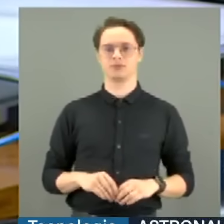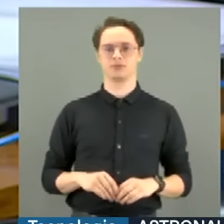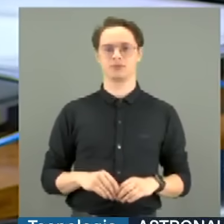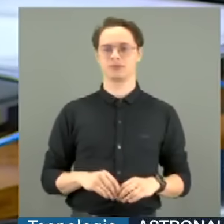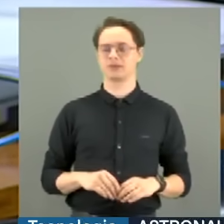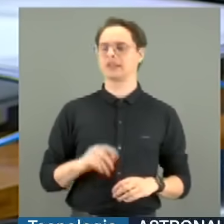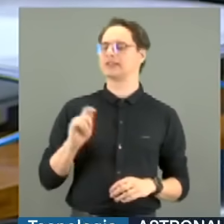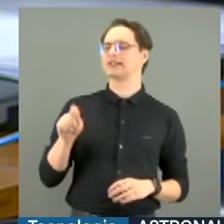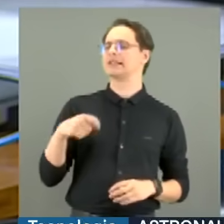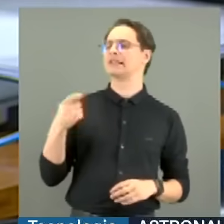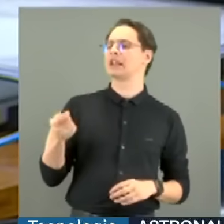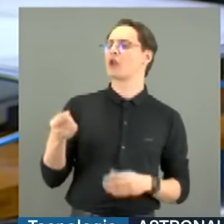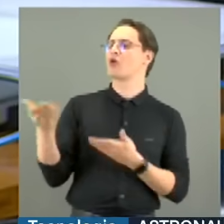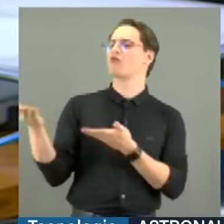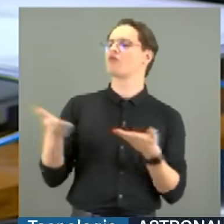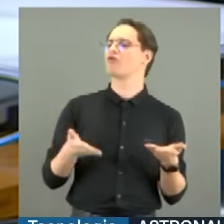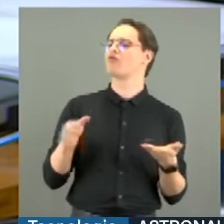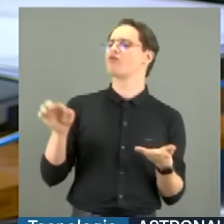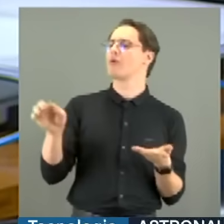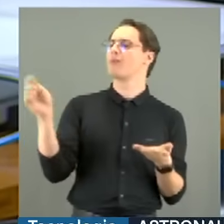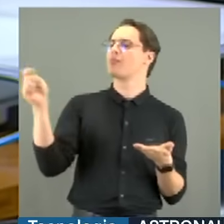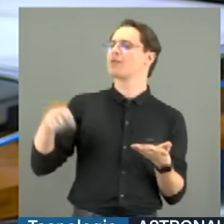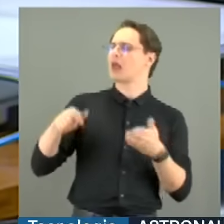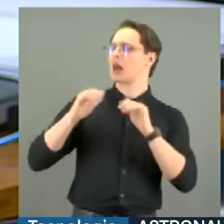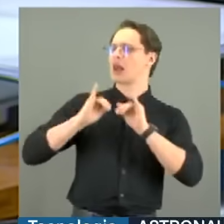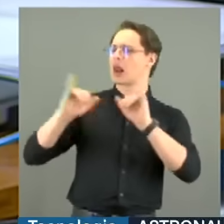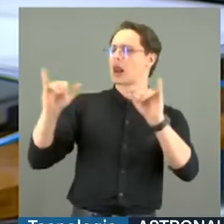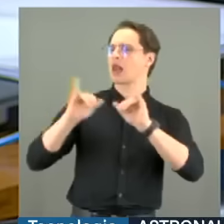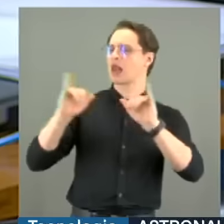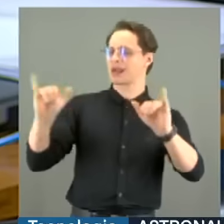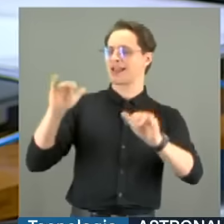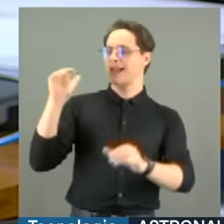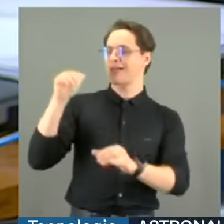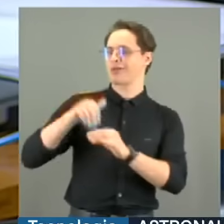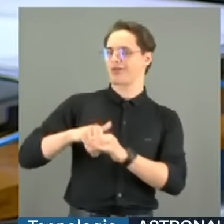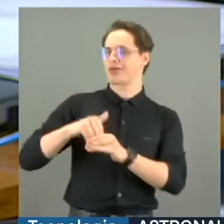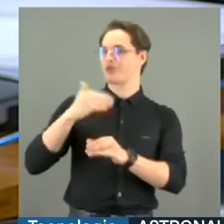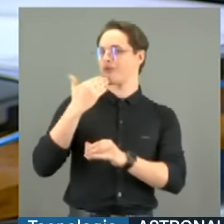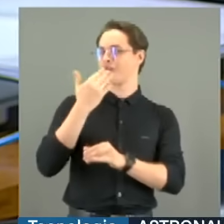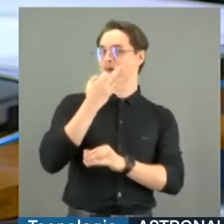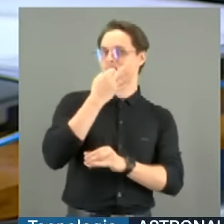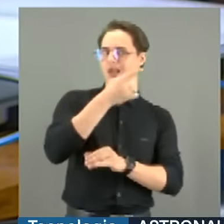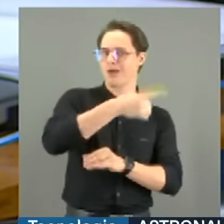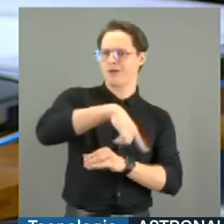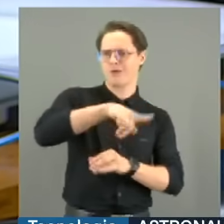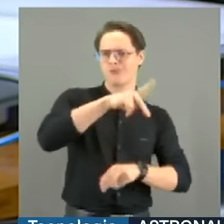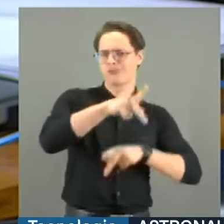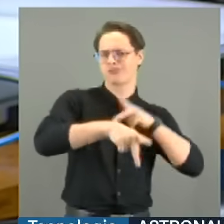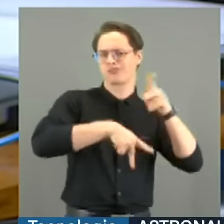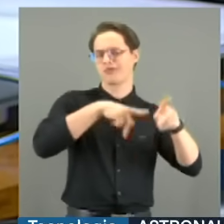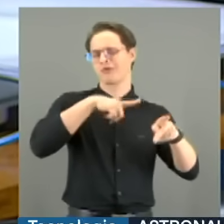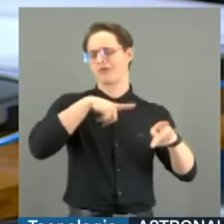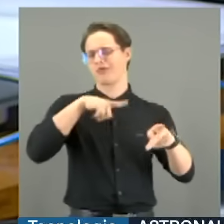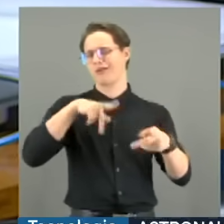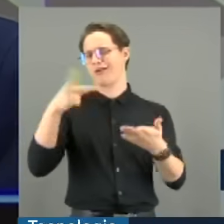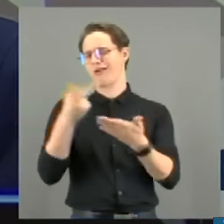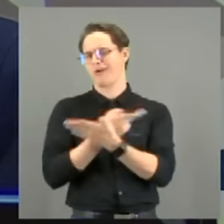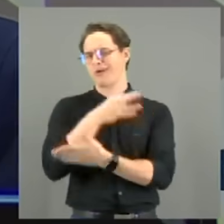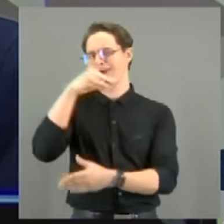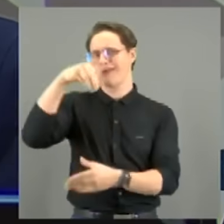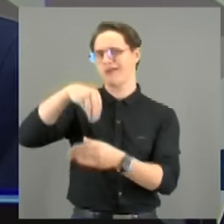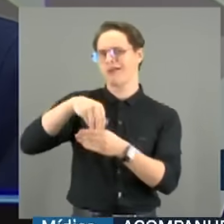Quem te convidou para fazer propaganda eleitoral para sugerir ao povo uma suposta fraude no sistema